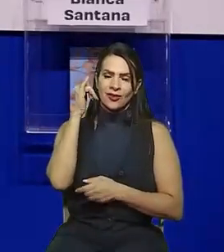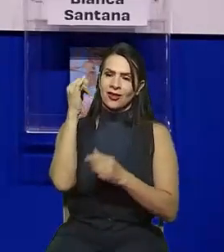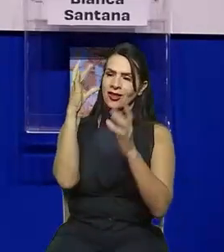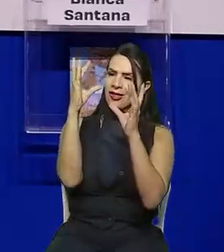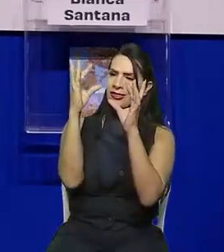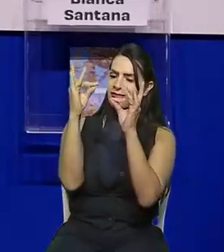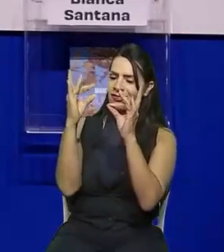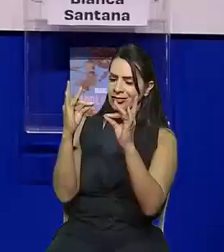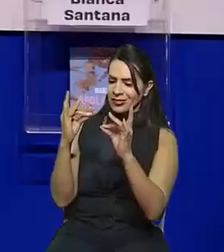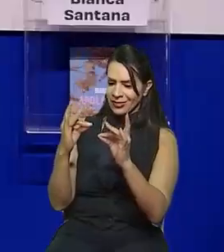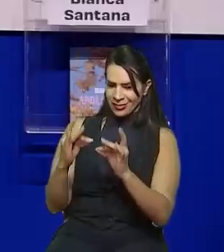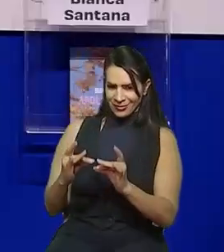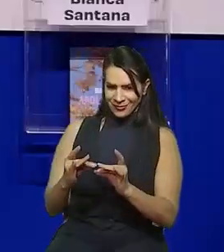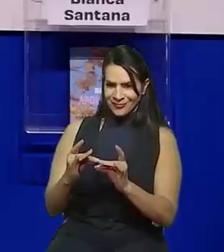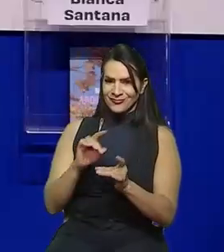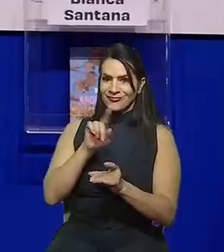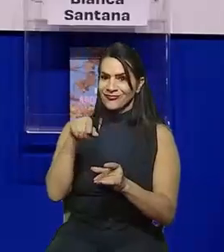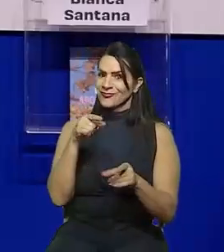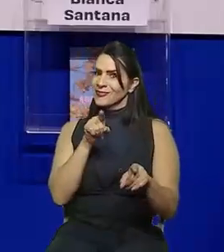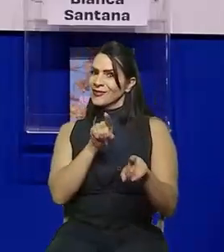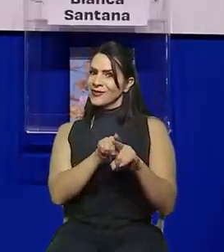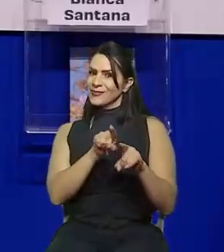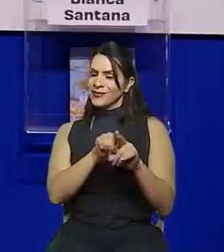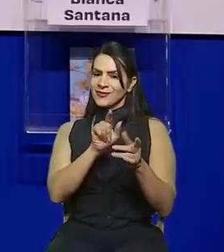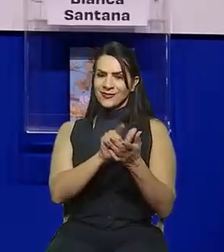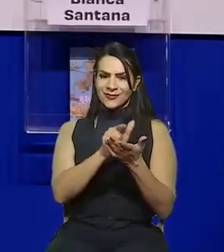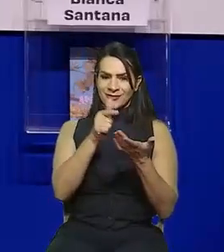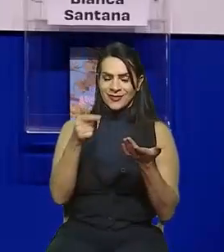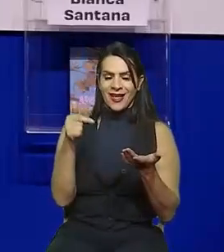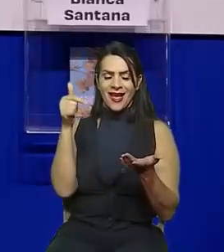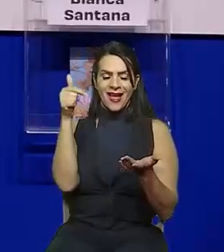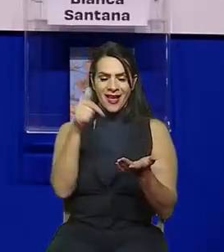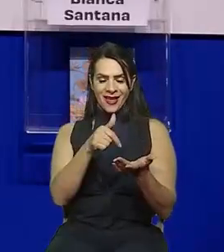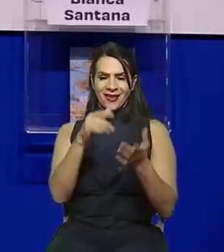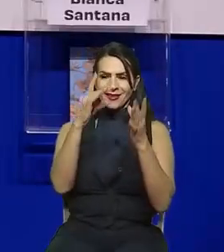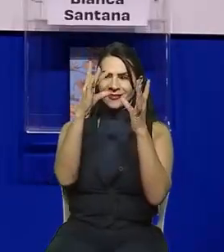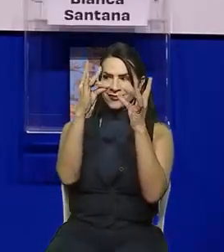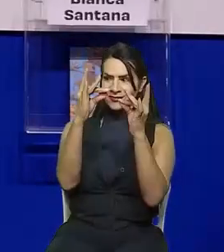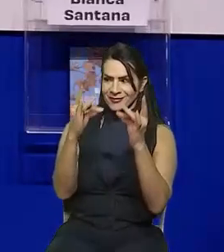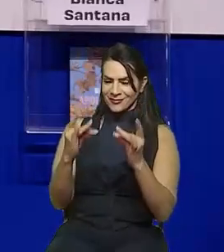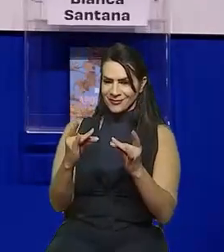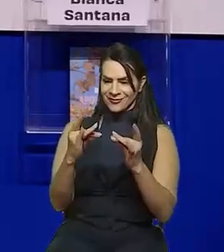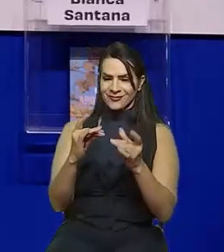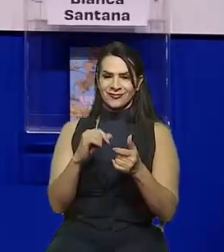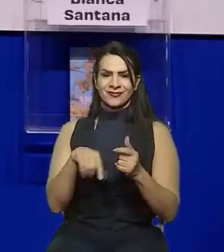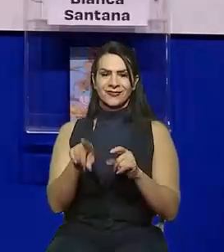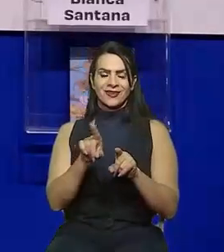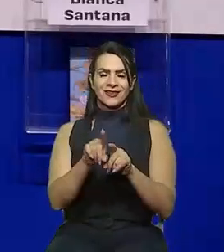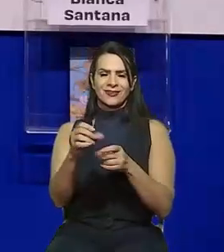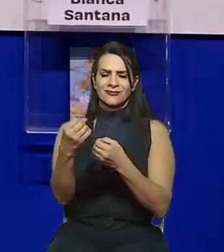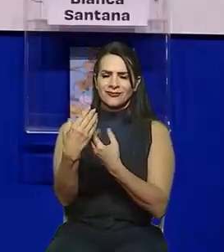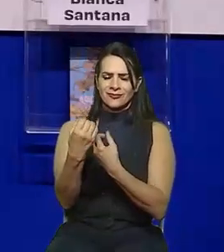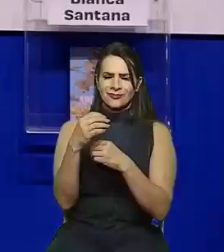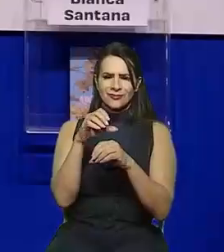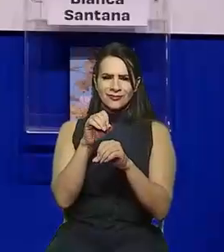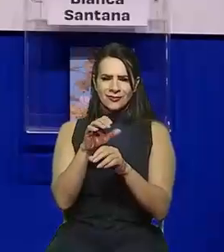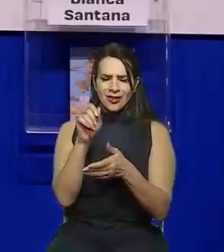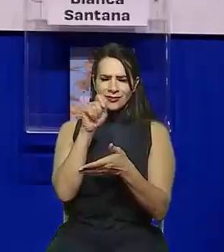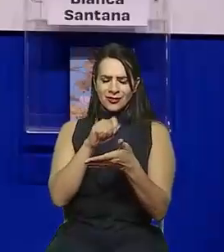então é no detalhe que a gente vai ver também, jornalismo é detalhe, e ensina a escrever